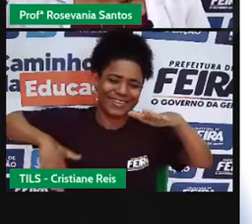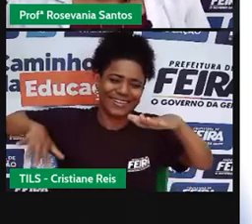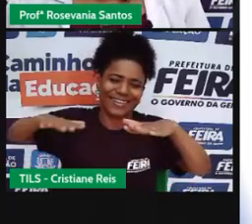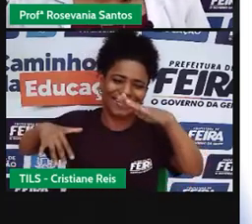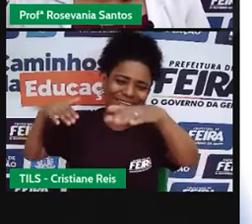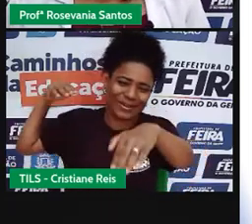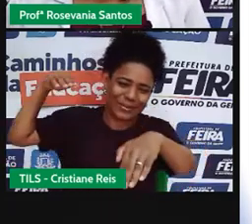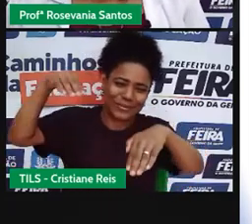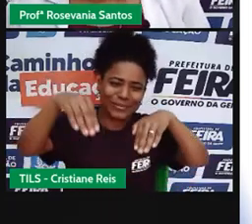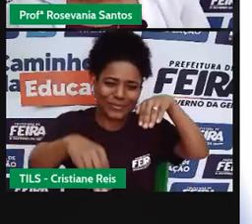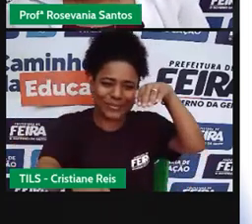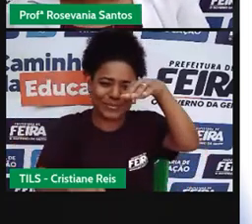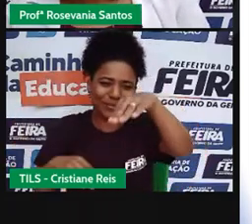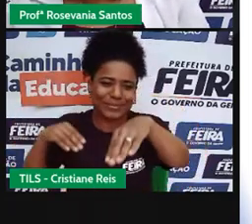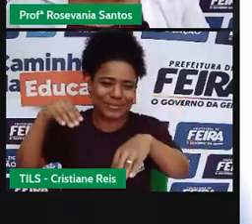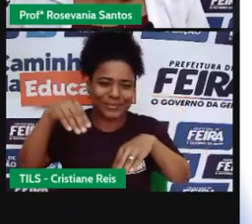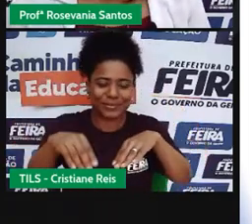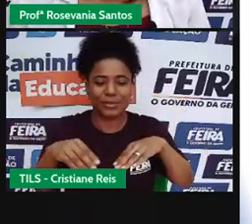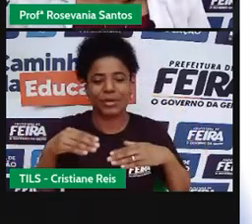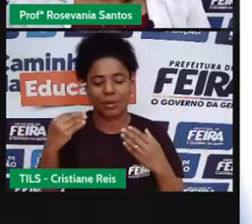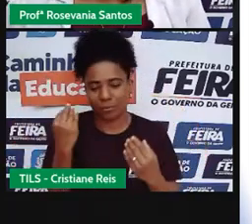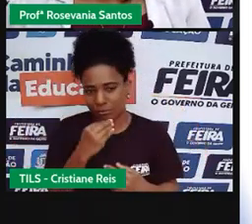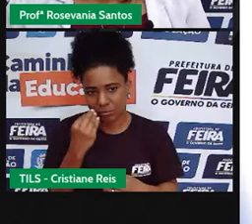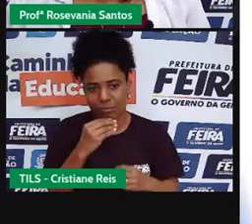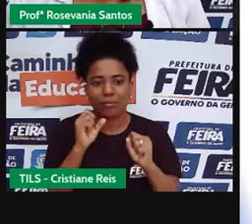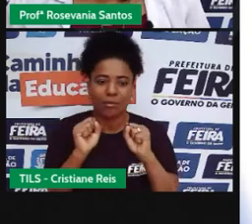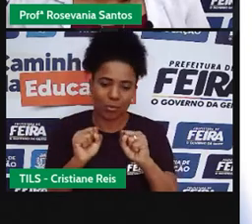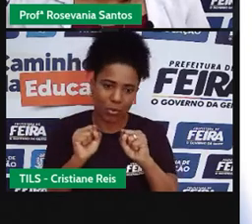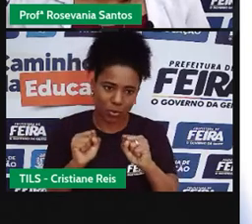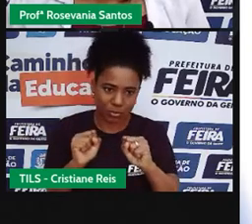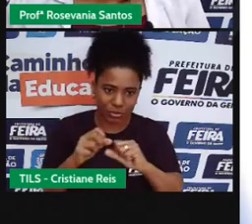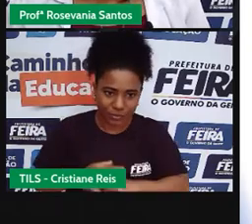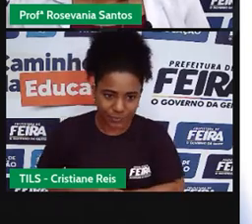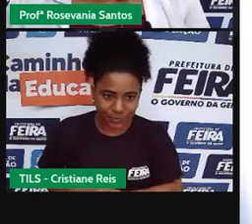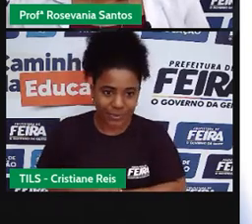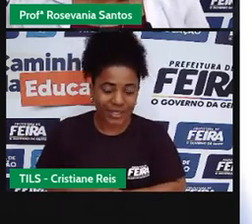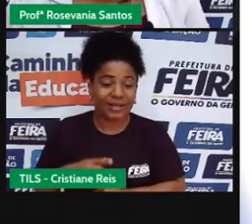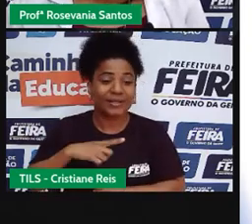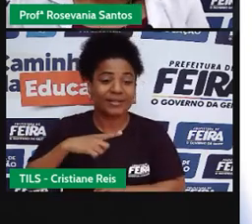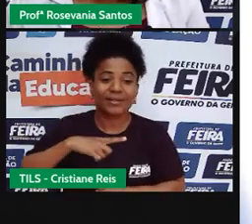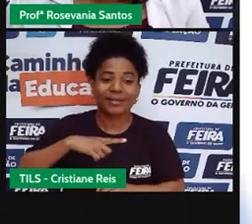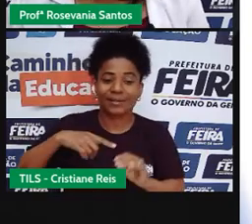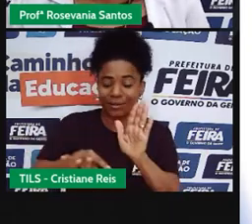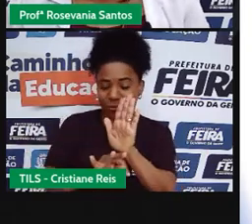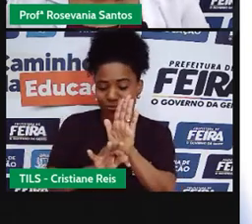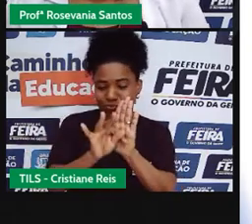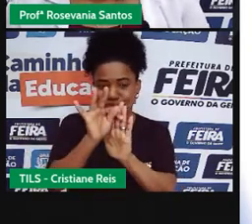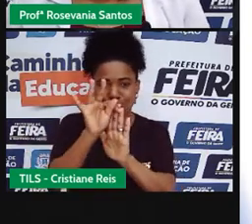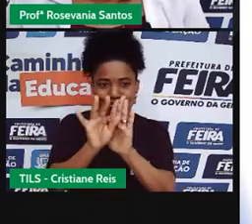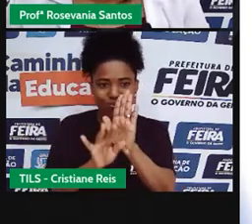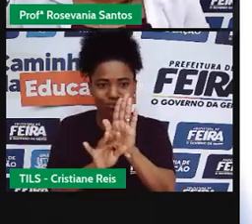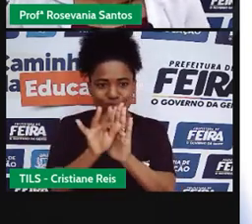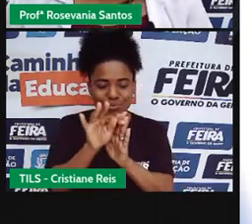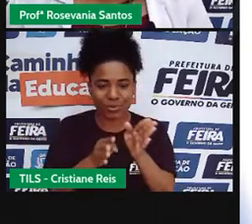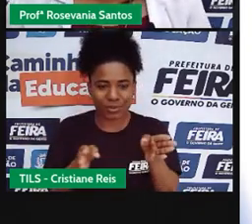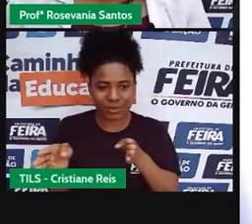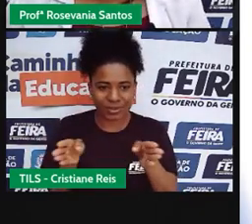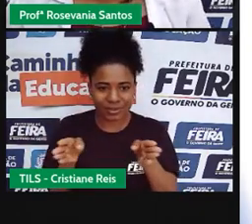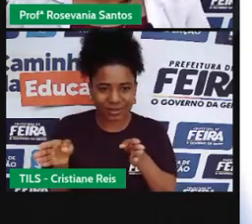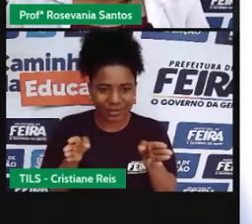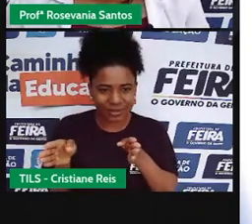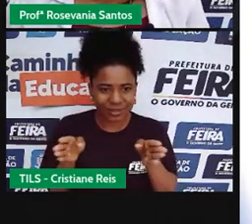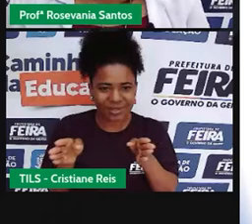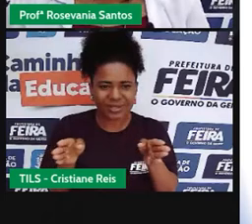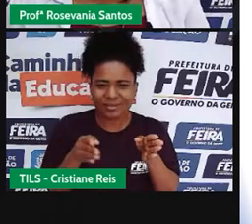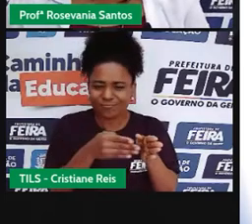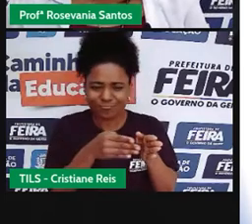atlântica, que provoca chuvas intensas, as temperaturas variam entre 18 a 26 graus, então perceba que não é, não